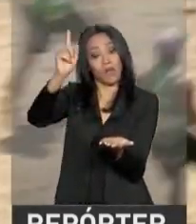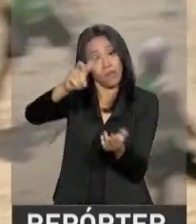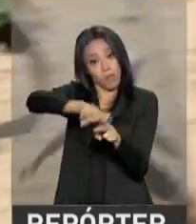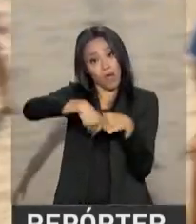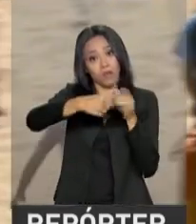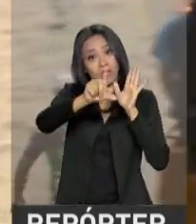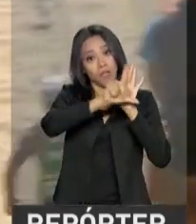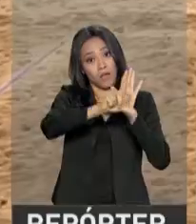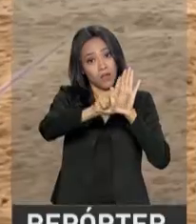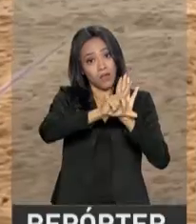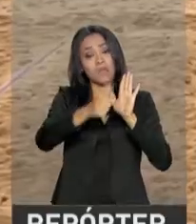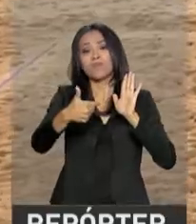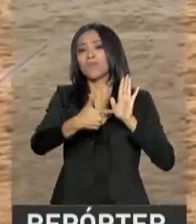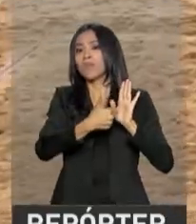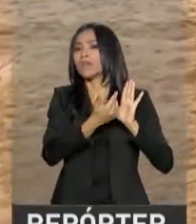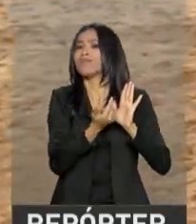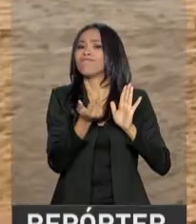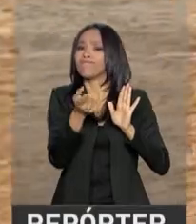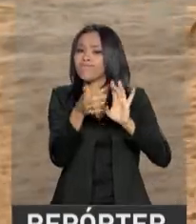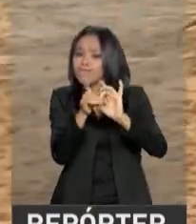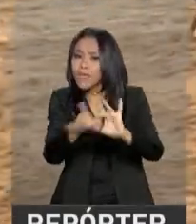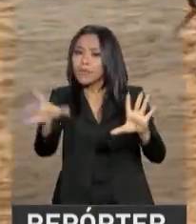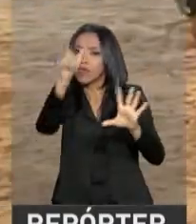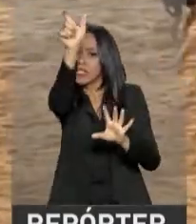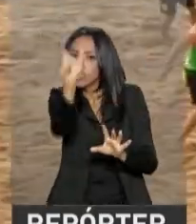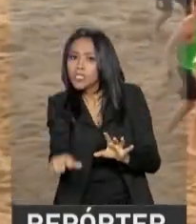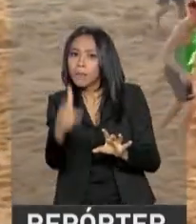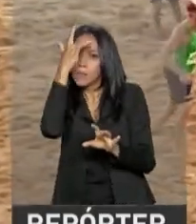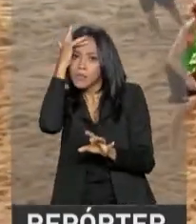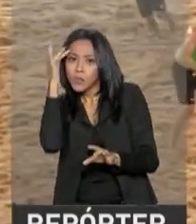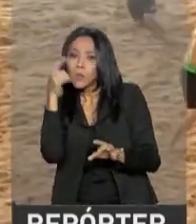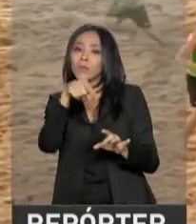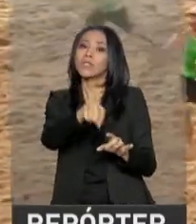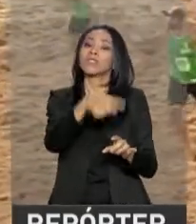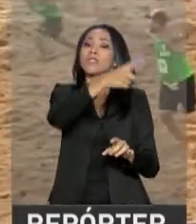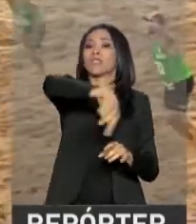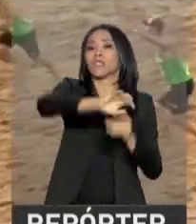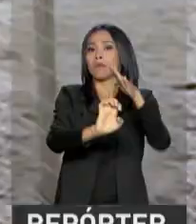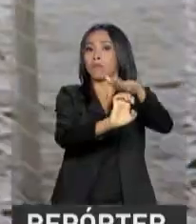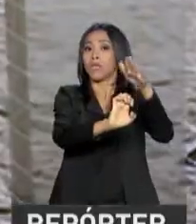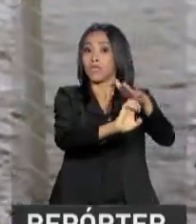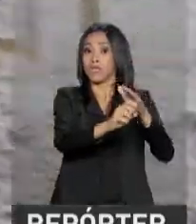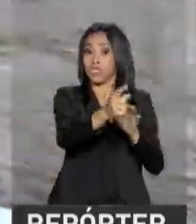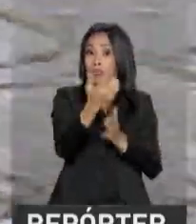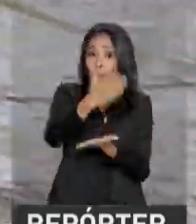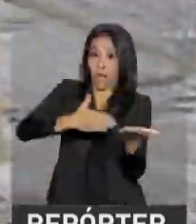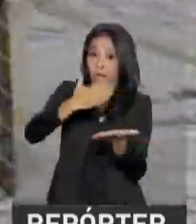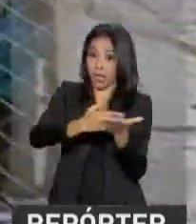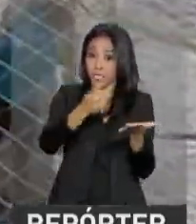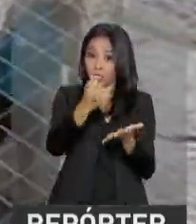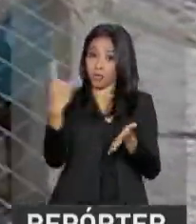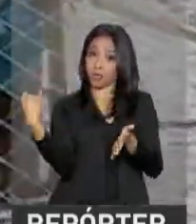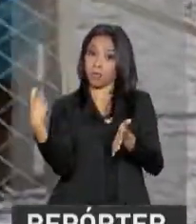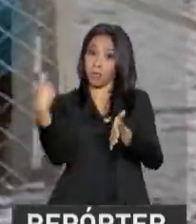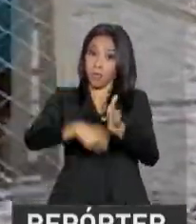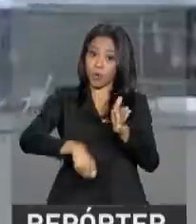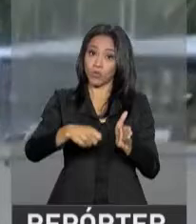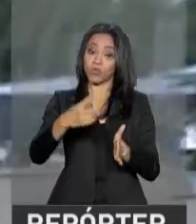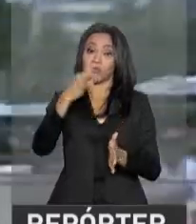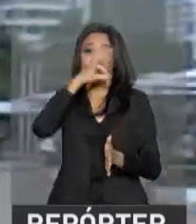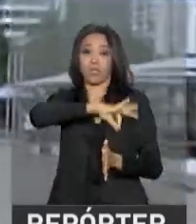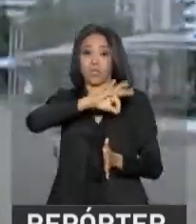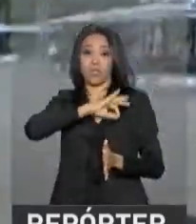esporte que permite que pessoas e empresas destinem parte do que pagariam de imposto de renda em projetos